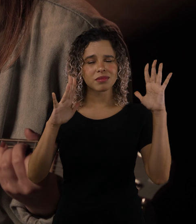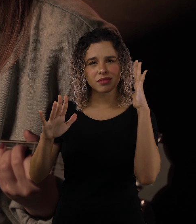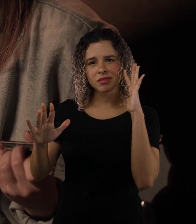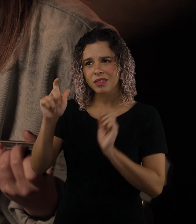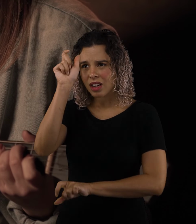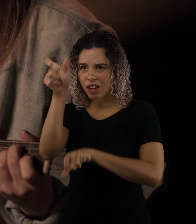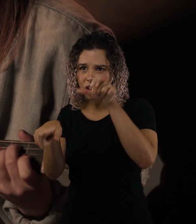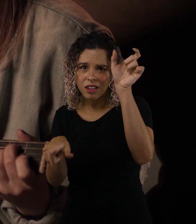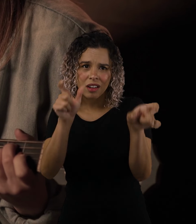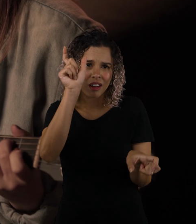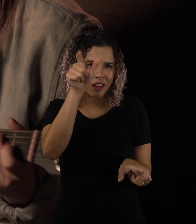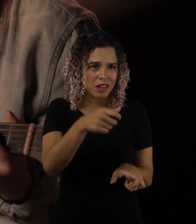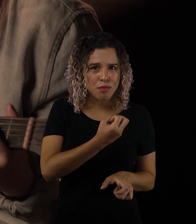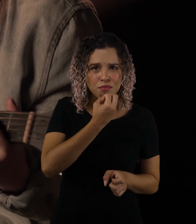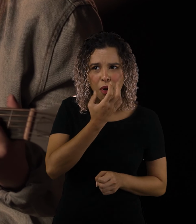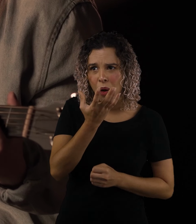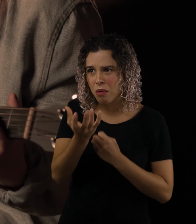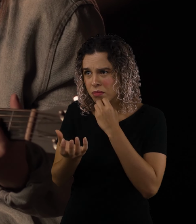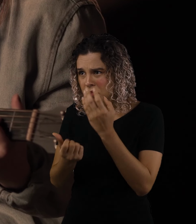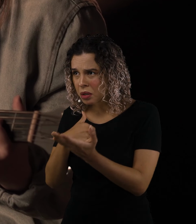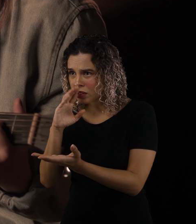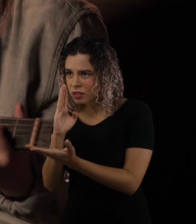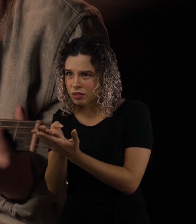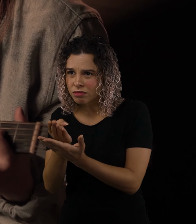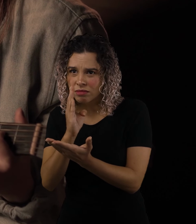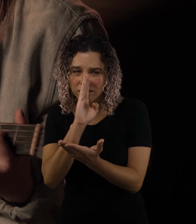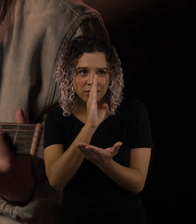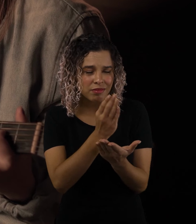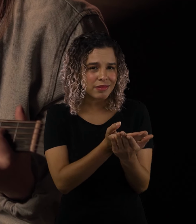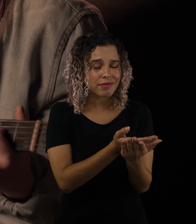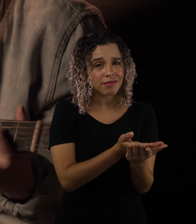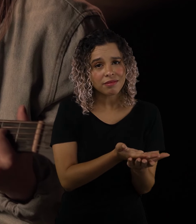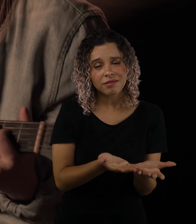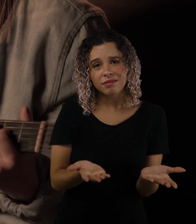in the good inside each one. Encaro meu tio.